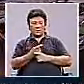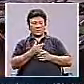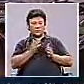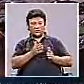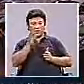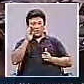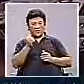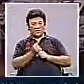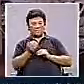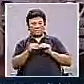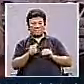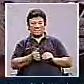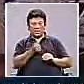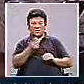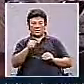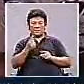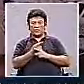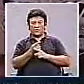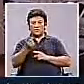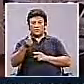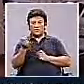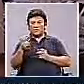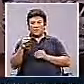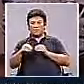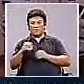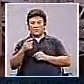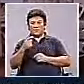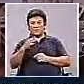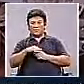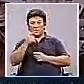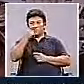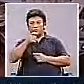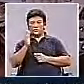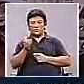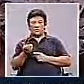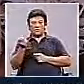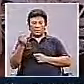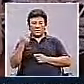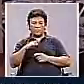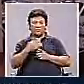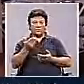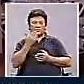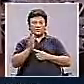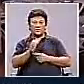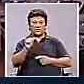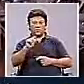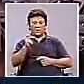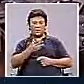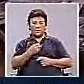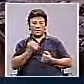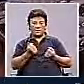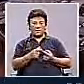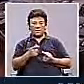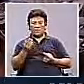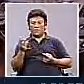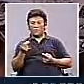e tentar trazer coisas novas para quem já vem nas edições anteriores. Melhorar que já temos em relação, por exemplo, à qualidade dos carros, à quantidade de carros que temos